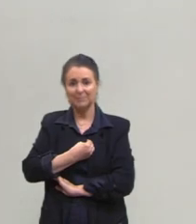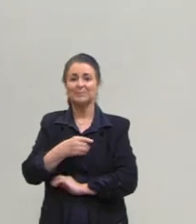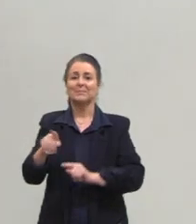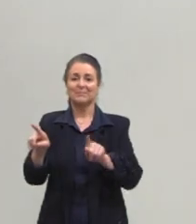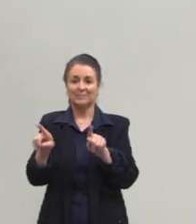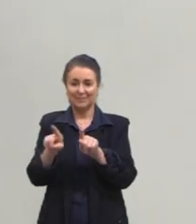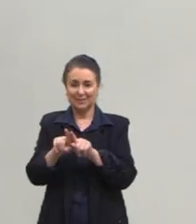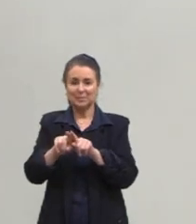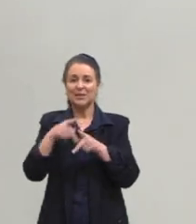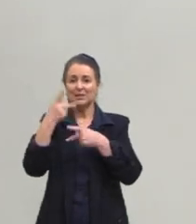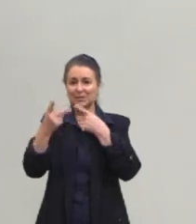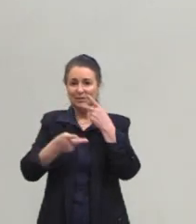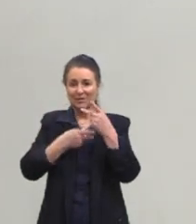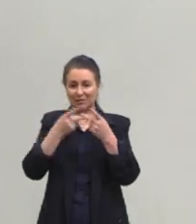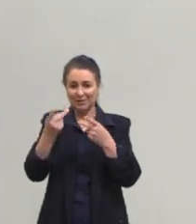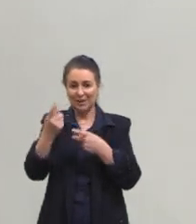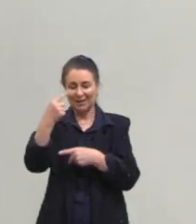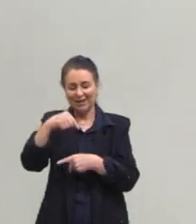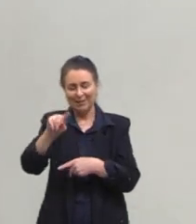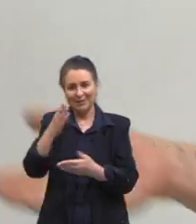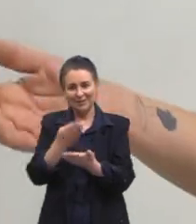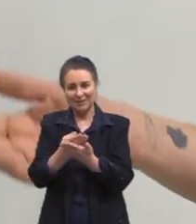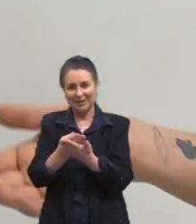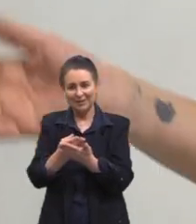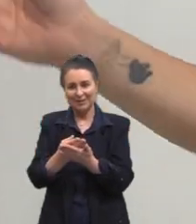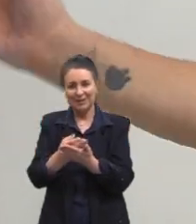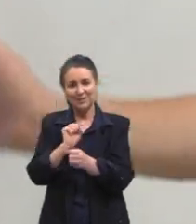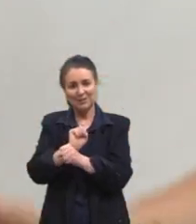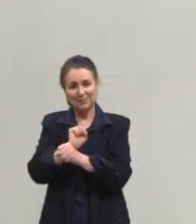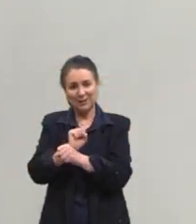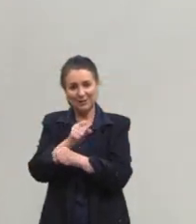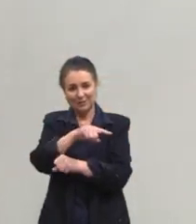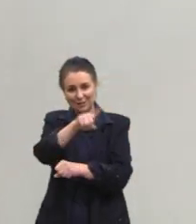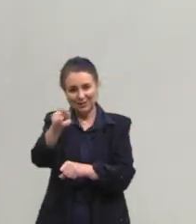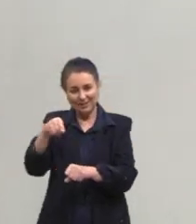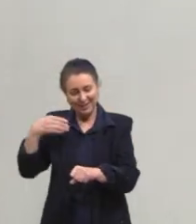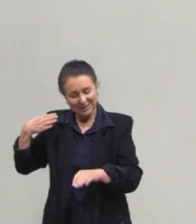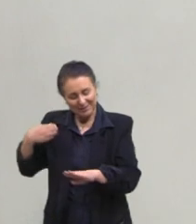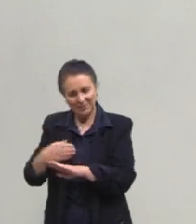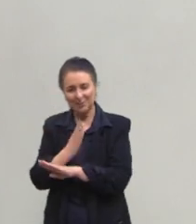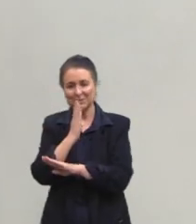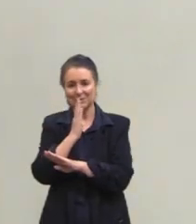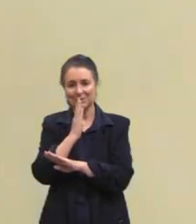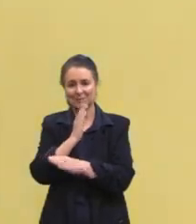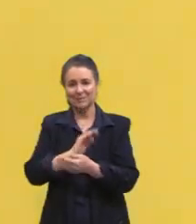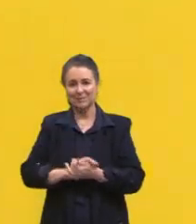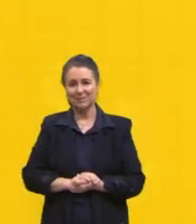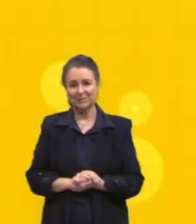gente fala um pouquinho aí na nossa próxima aula. Eu espero vocês lá e partiu passar.